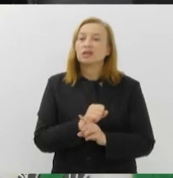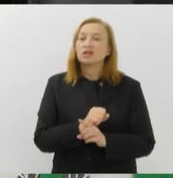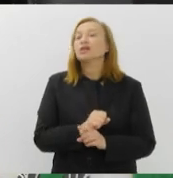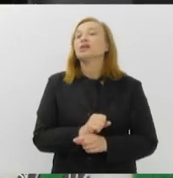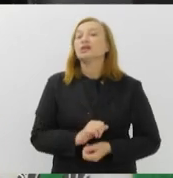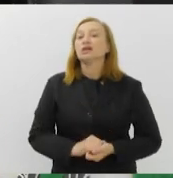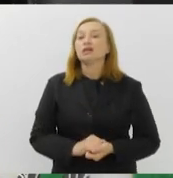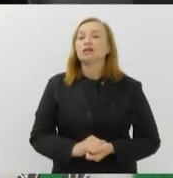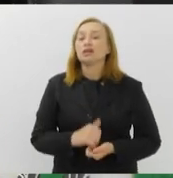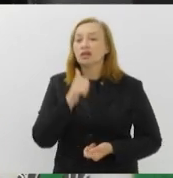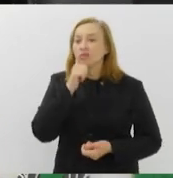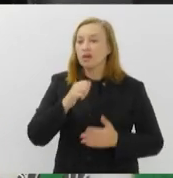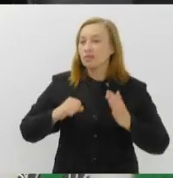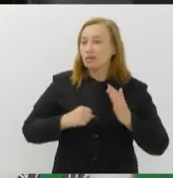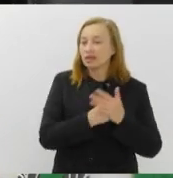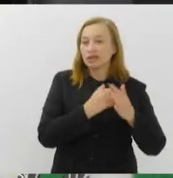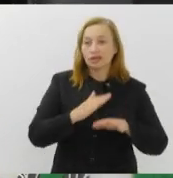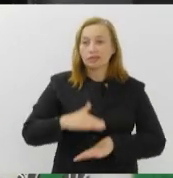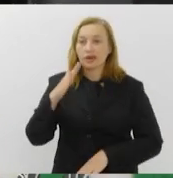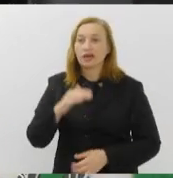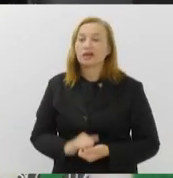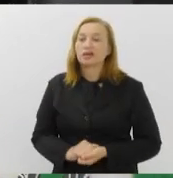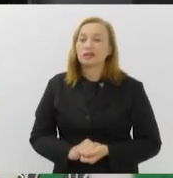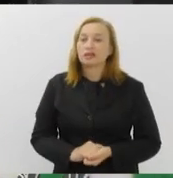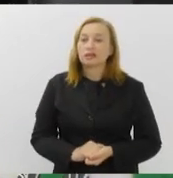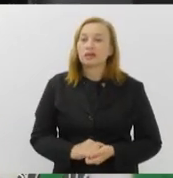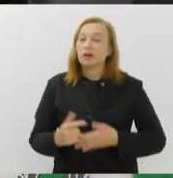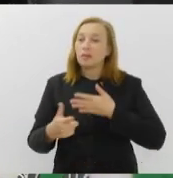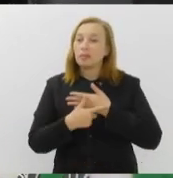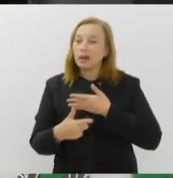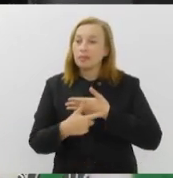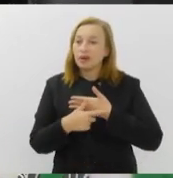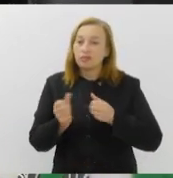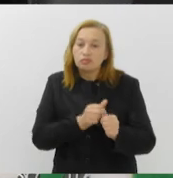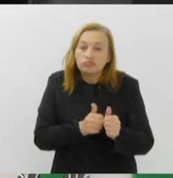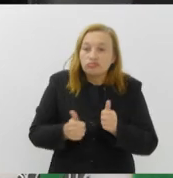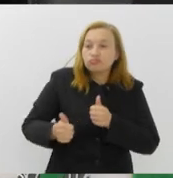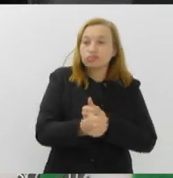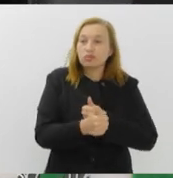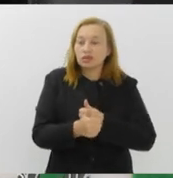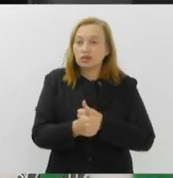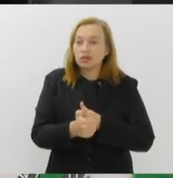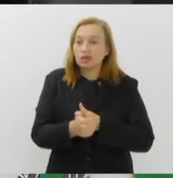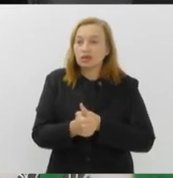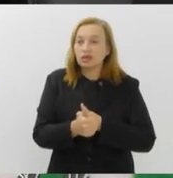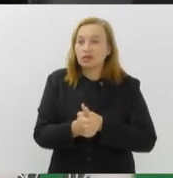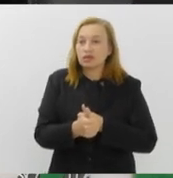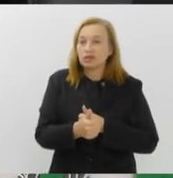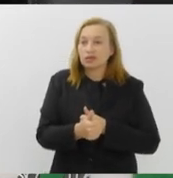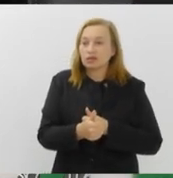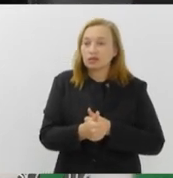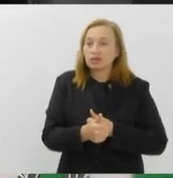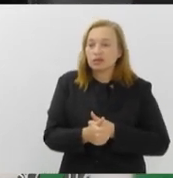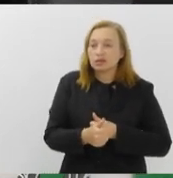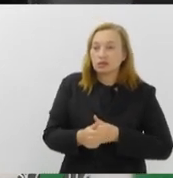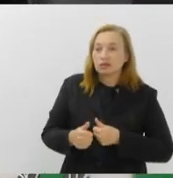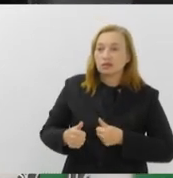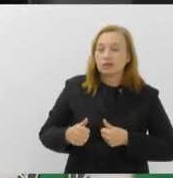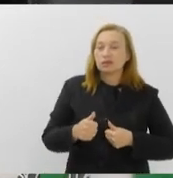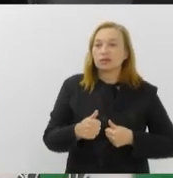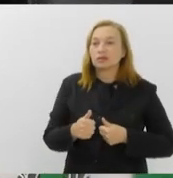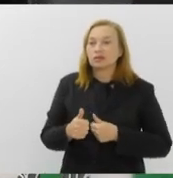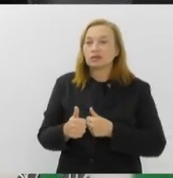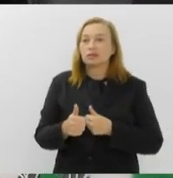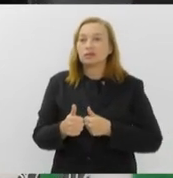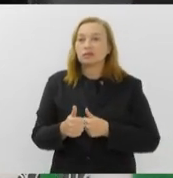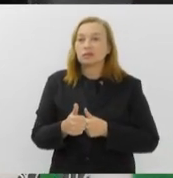maiores impactadas. Elas também desempenham o papel de protagonistas no enfrentamento dessa realidade. A gente